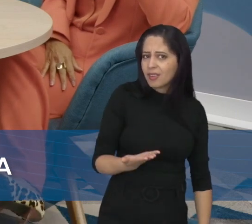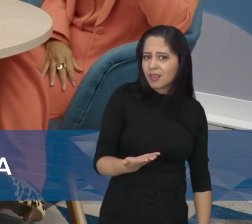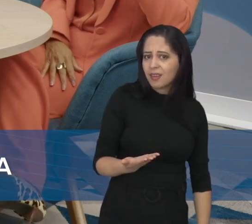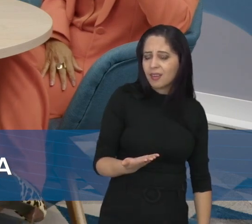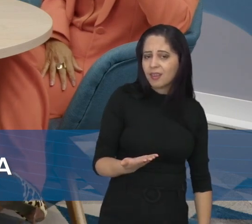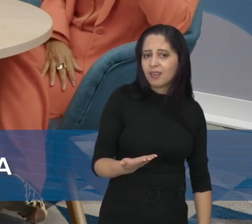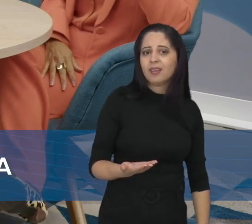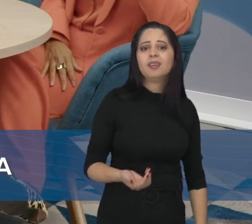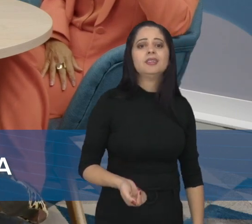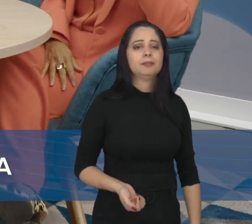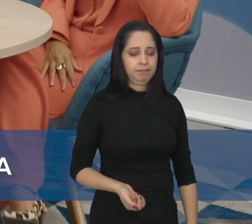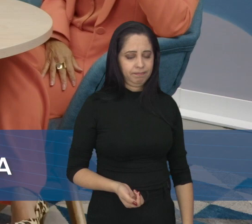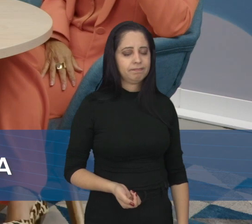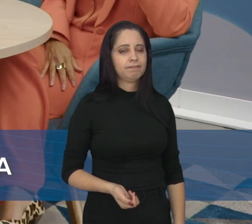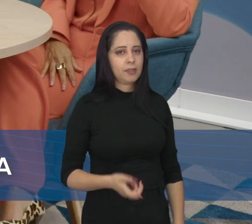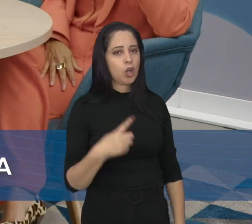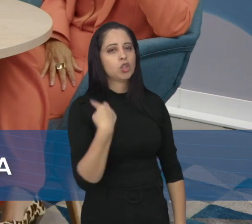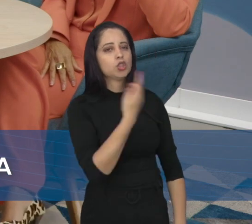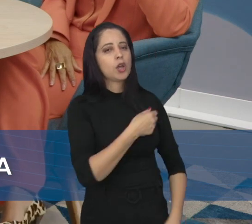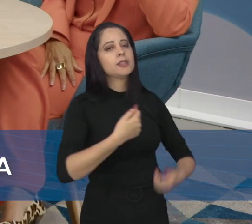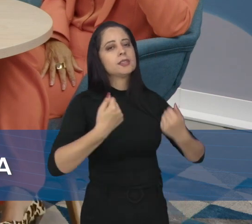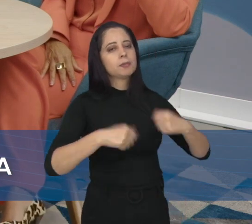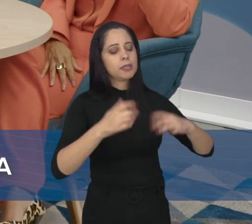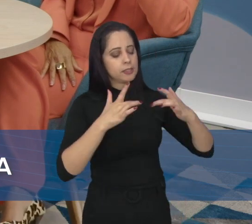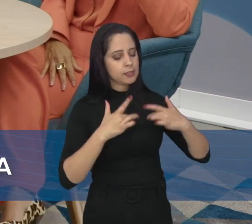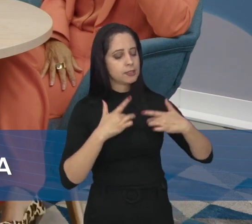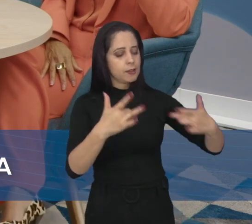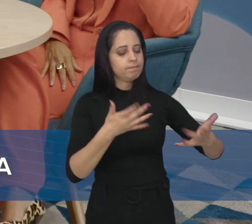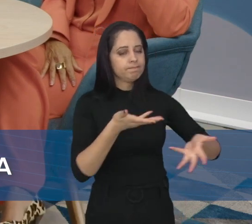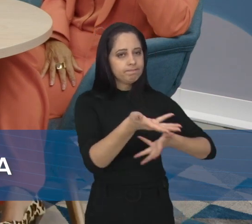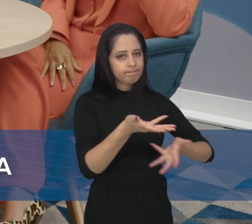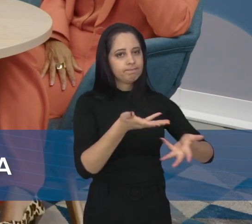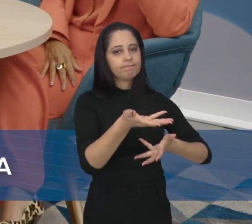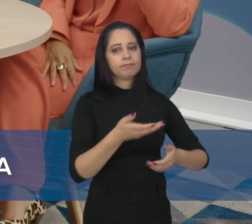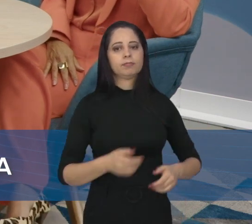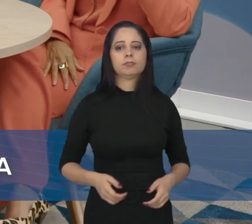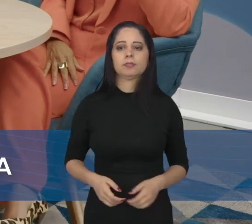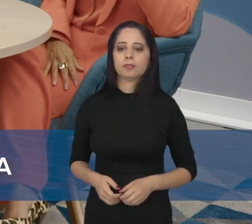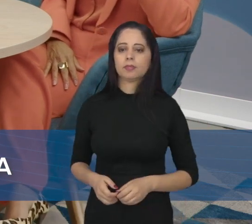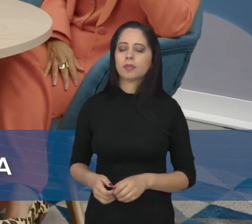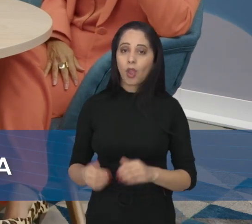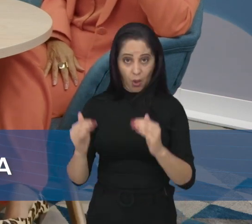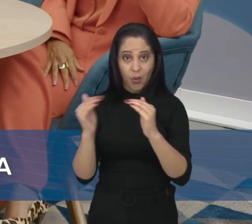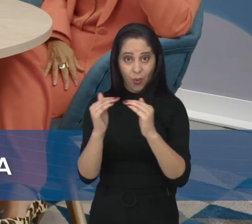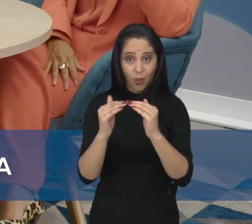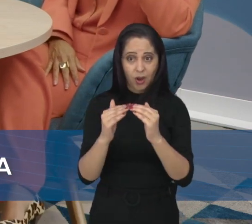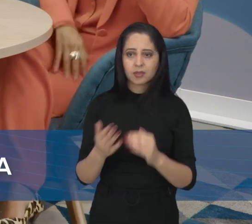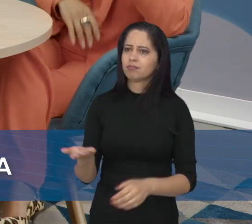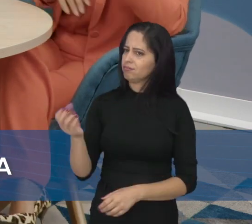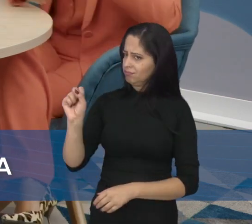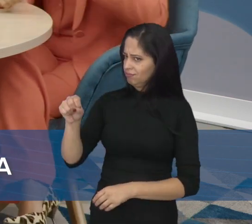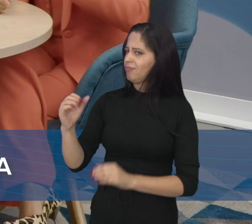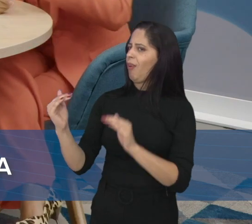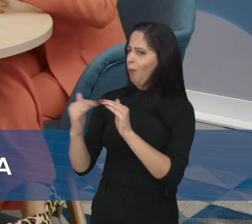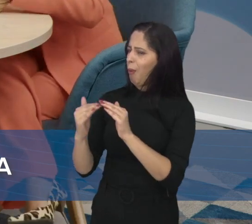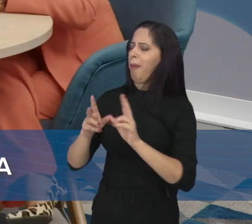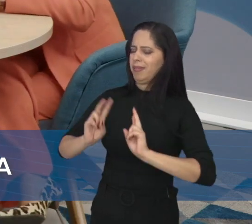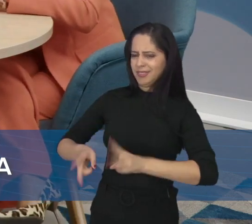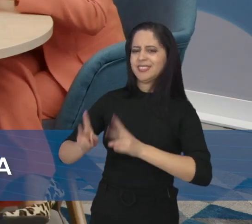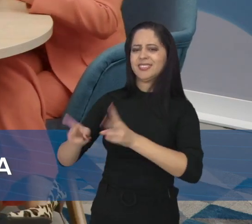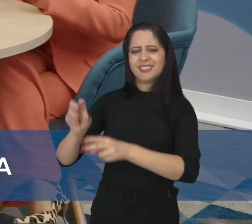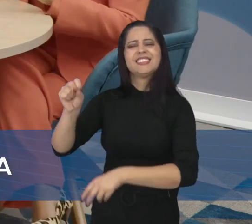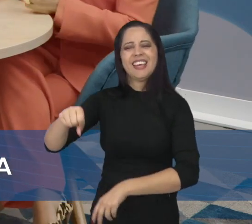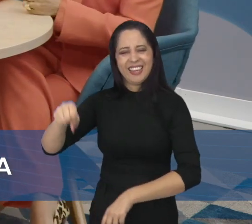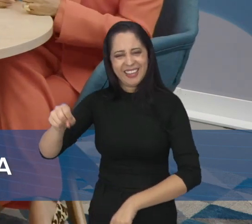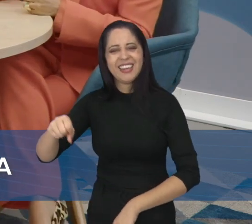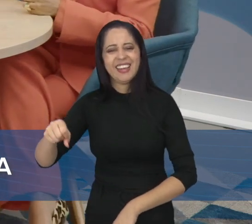nós precisamos solidificar um pouco mais pelas relações. Concorda? Complementar? Sempre. Aí se não concordar, eu te processo. Acho